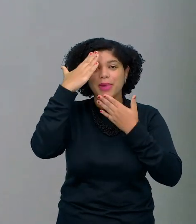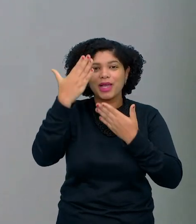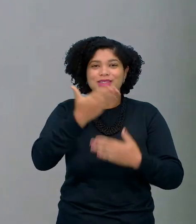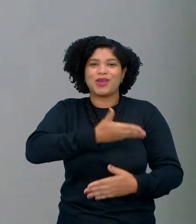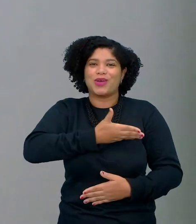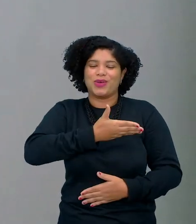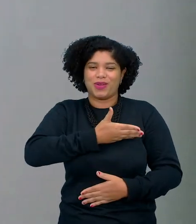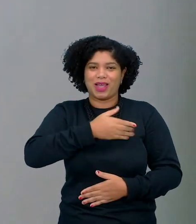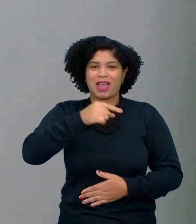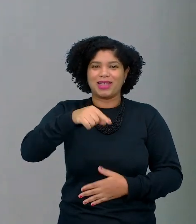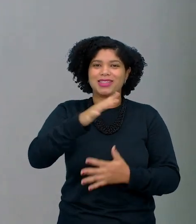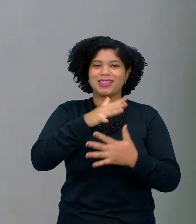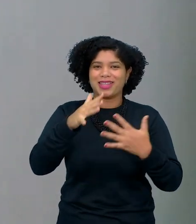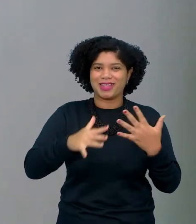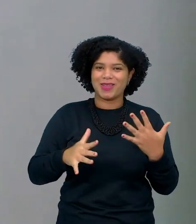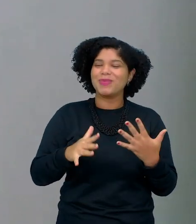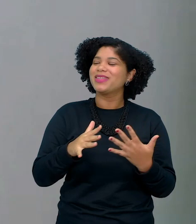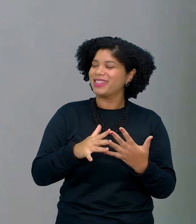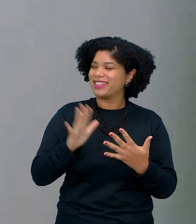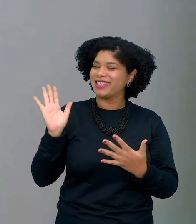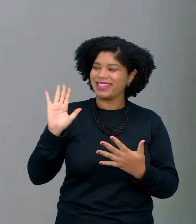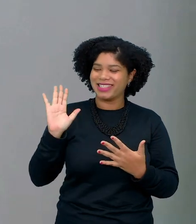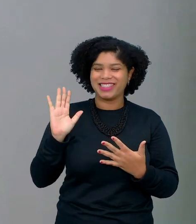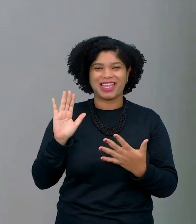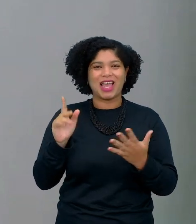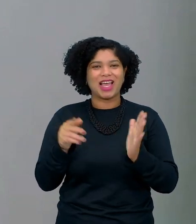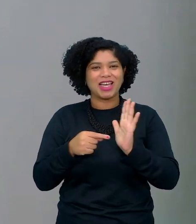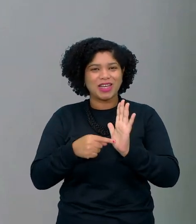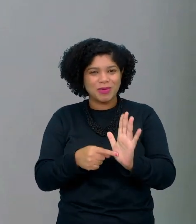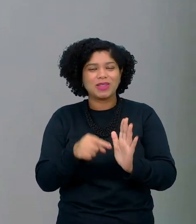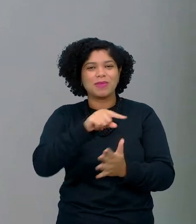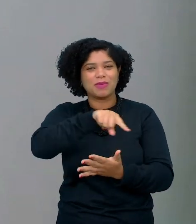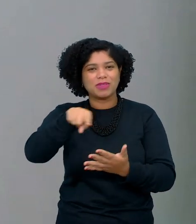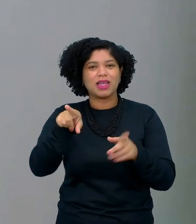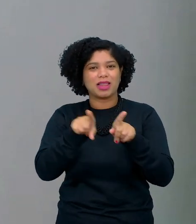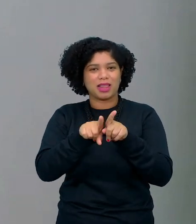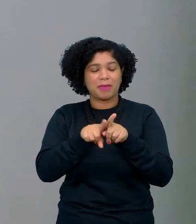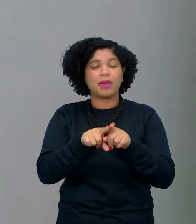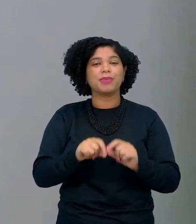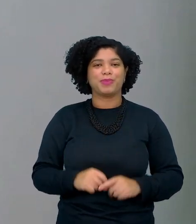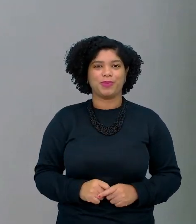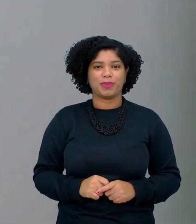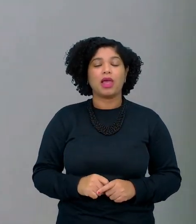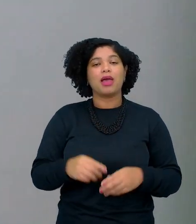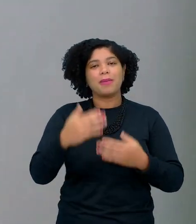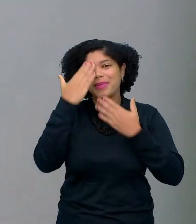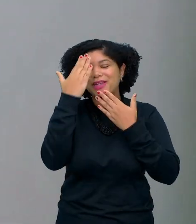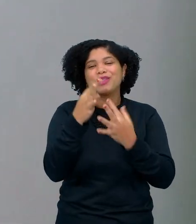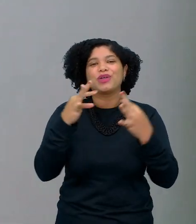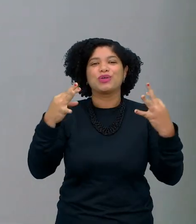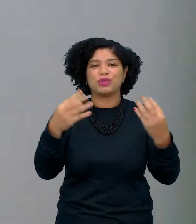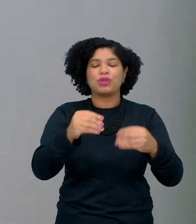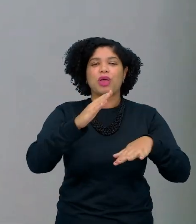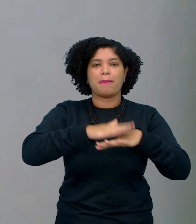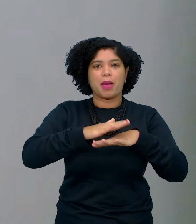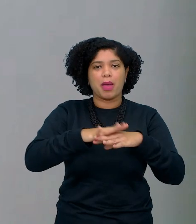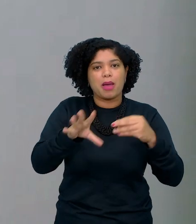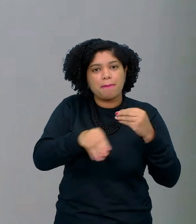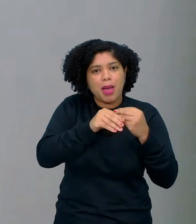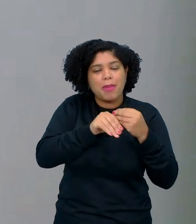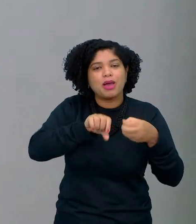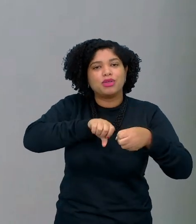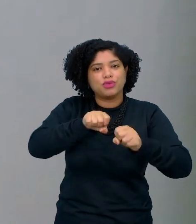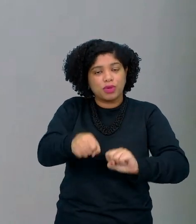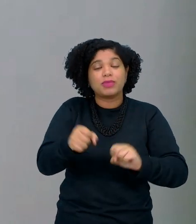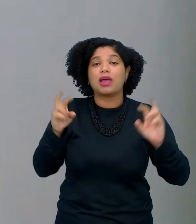colegas aqui de Libras que estão transmitindo para vocês também, e agradeço a todos que estão contribuindo para essa